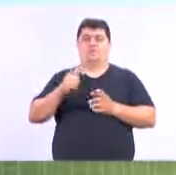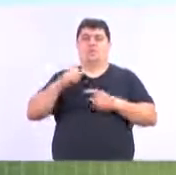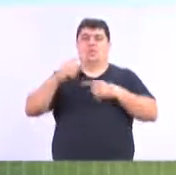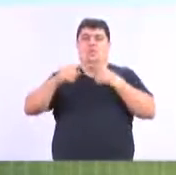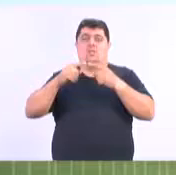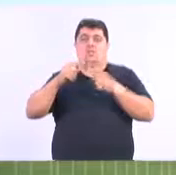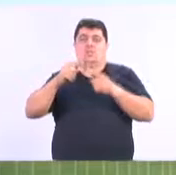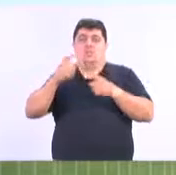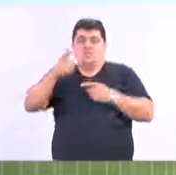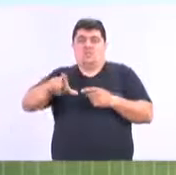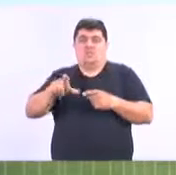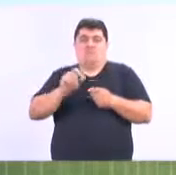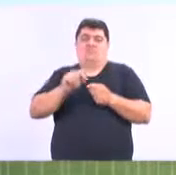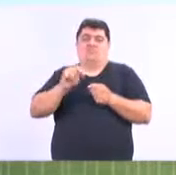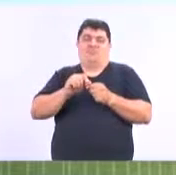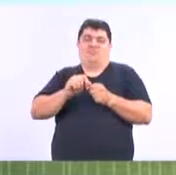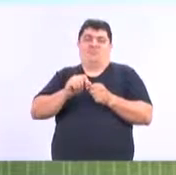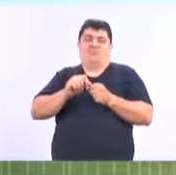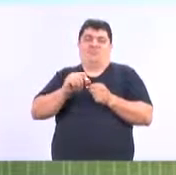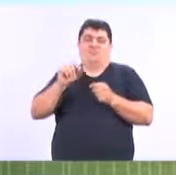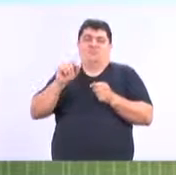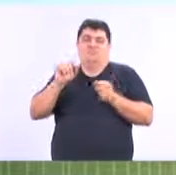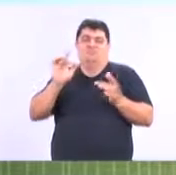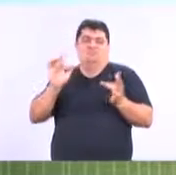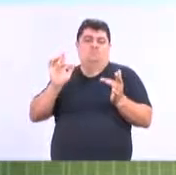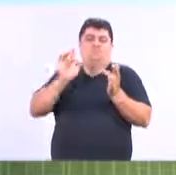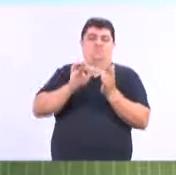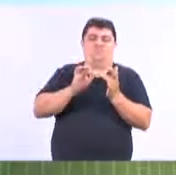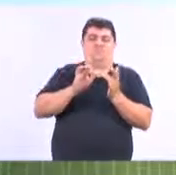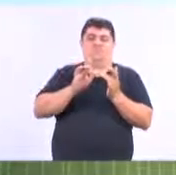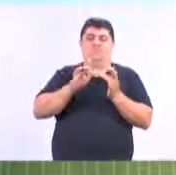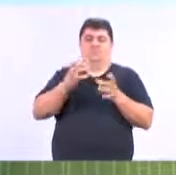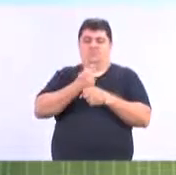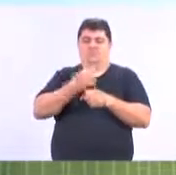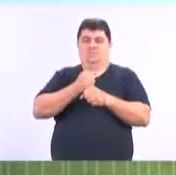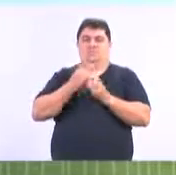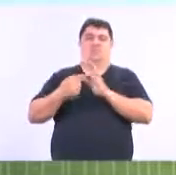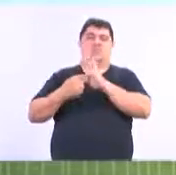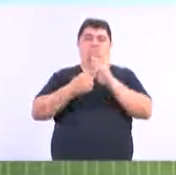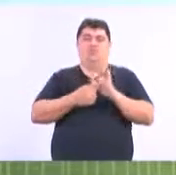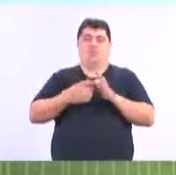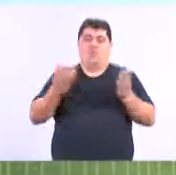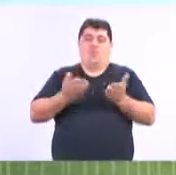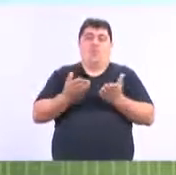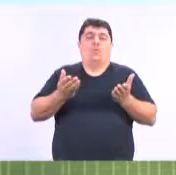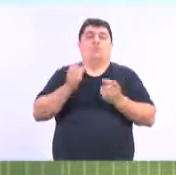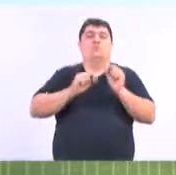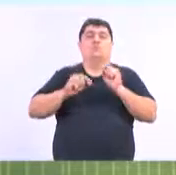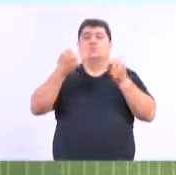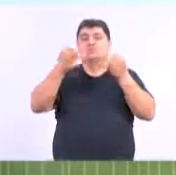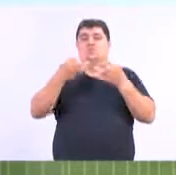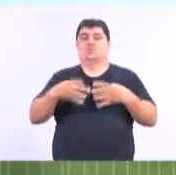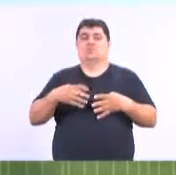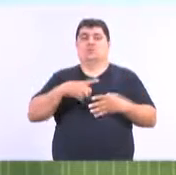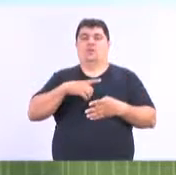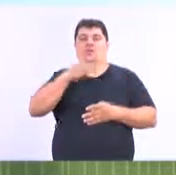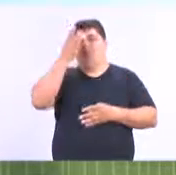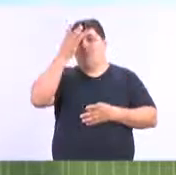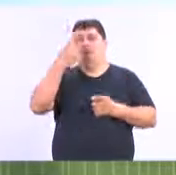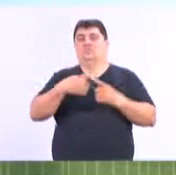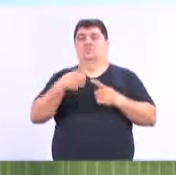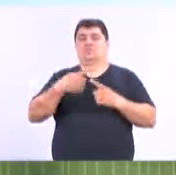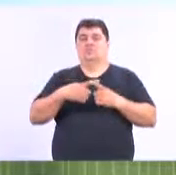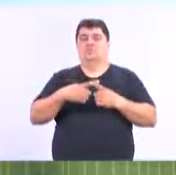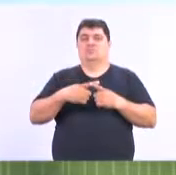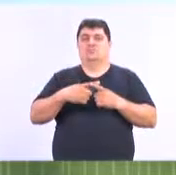link com a análise das demonstrações contábeis. Para falar de demonstrações contábeis hoje, a gente tem até uma facilidade,